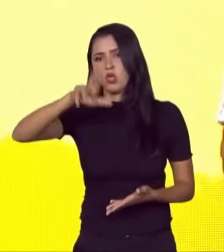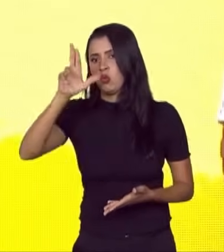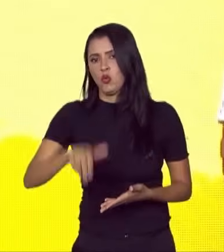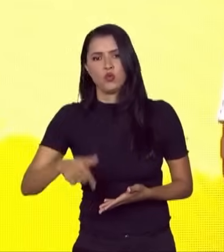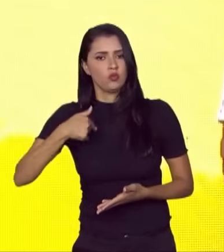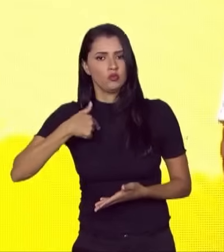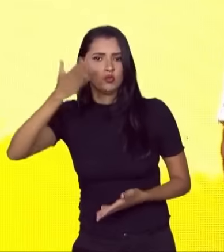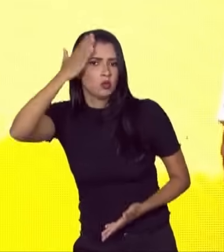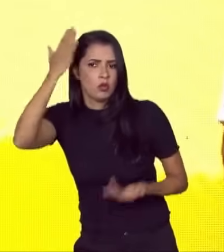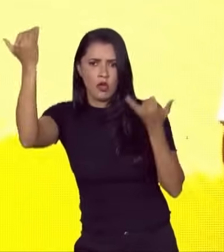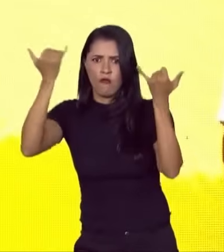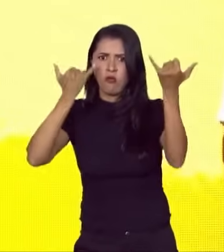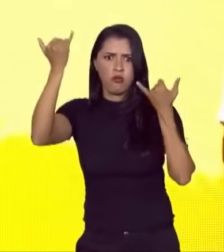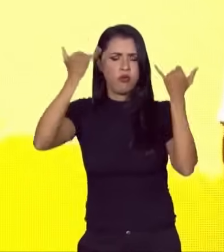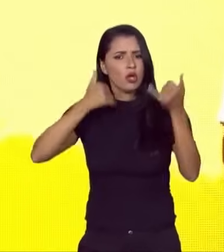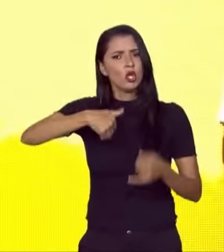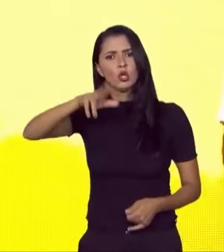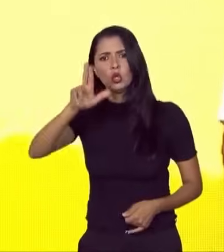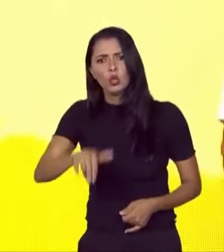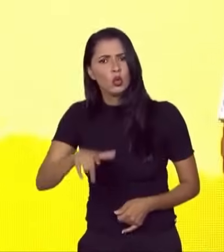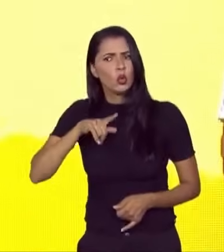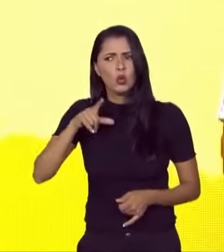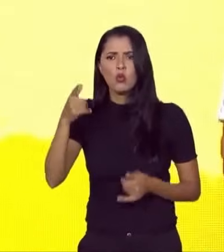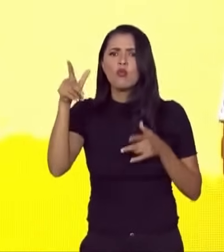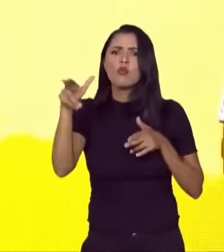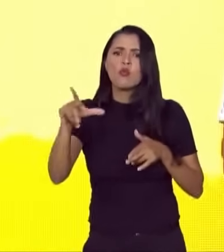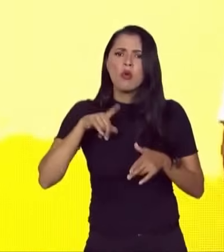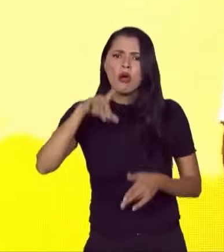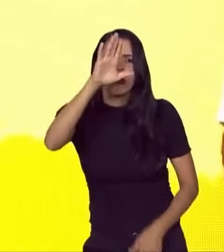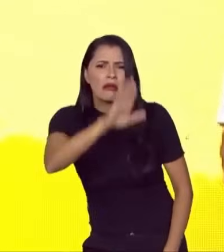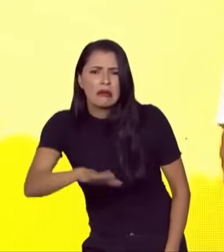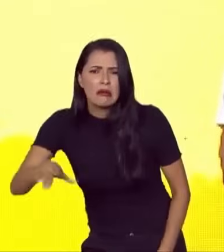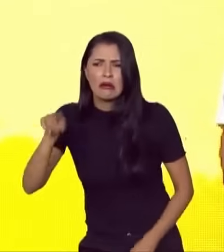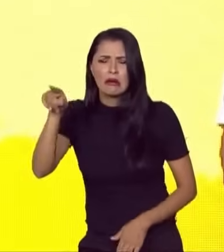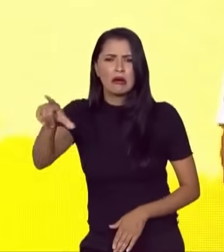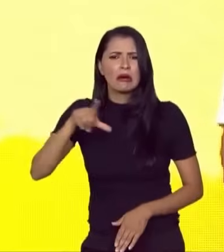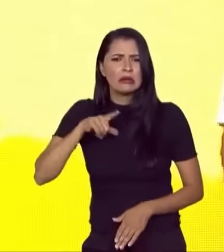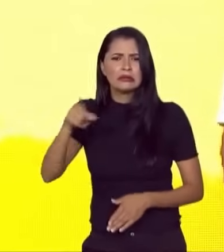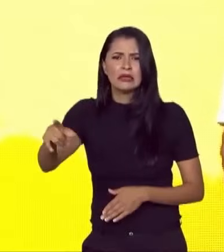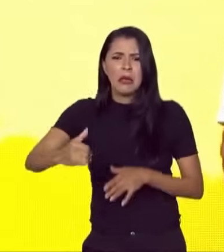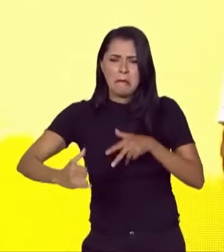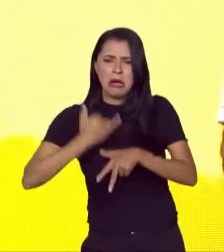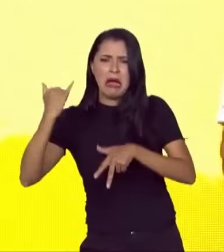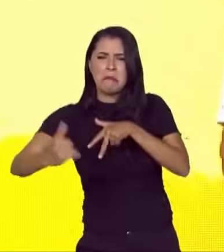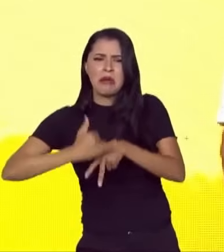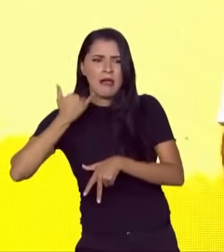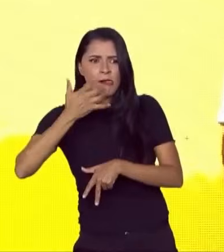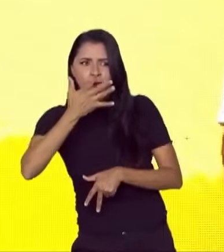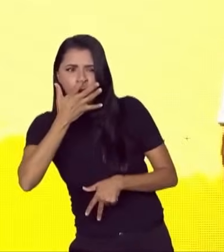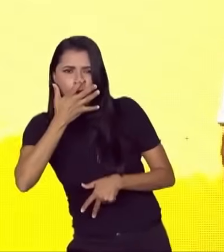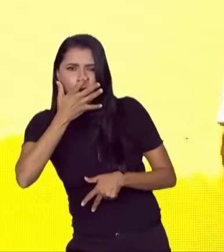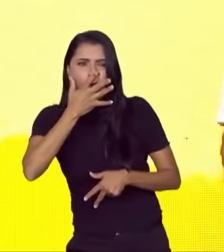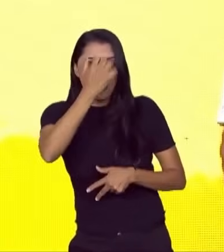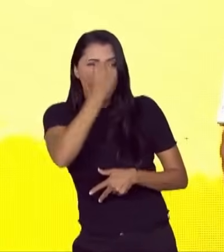tinha sabido de notícias de que crianças fossem vítimas preferenciais numa